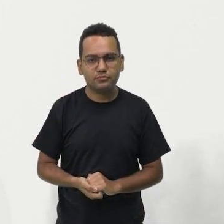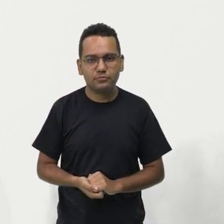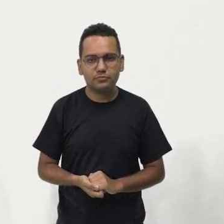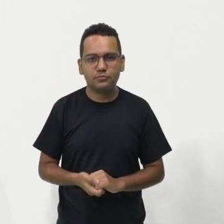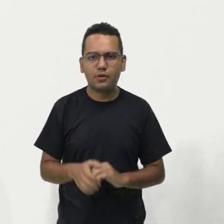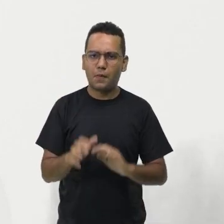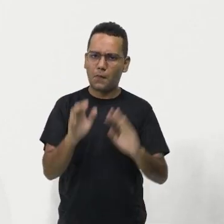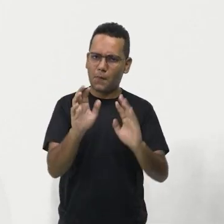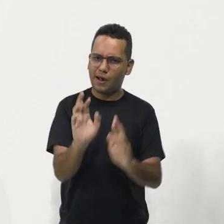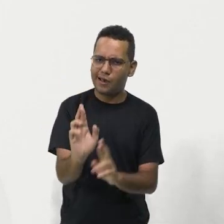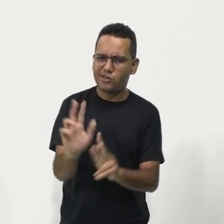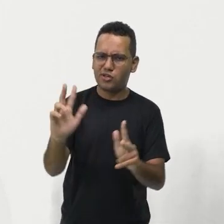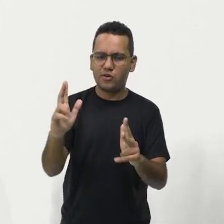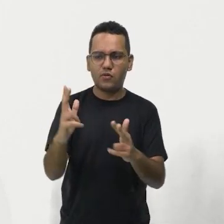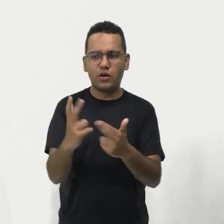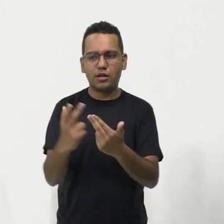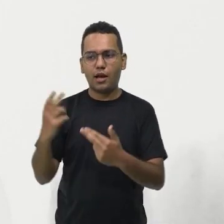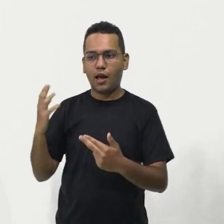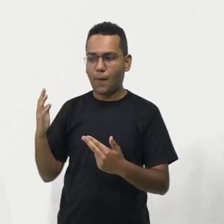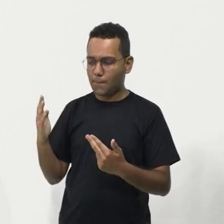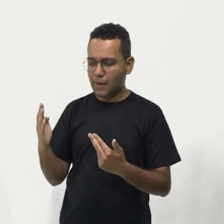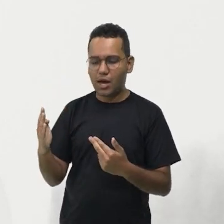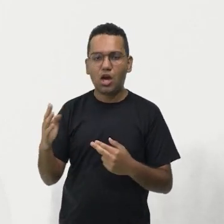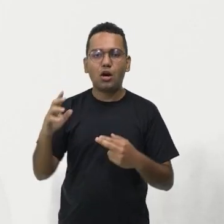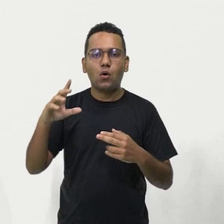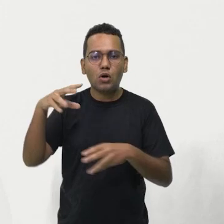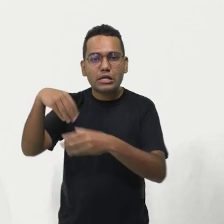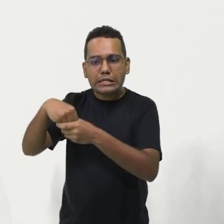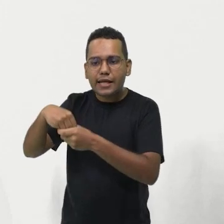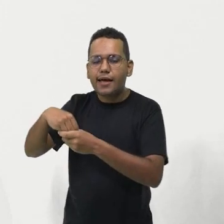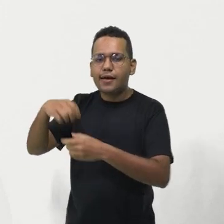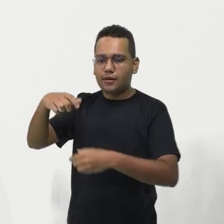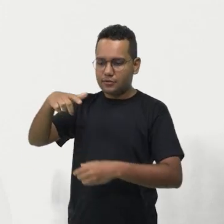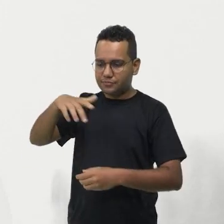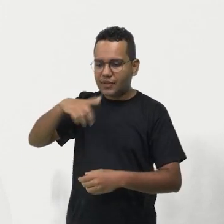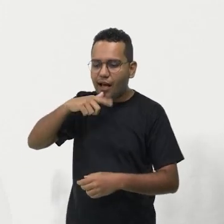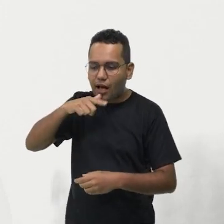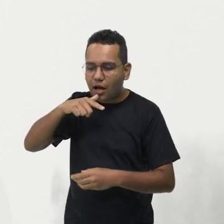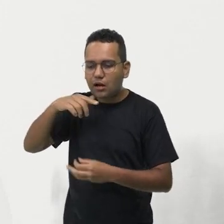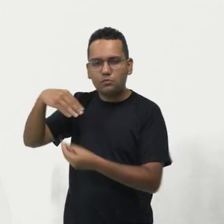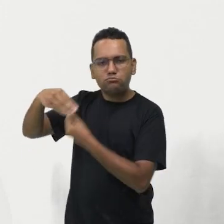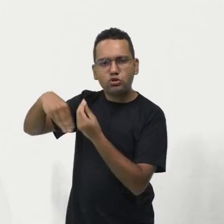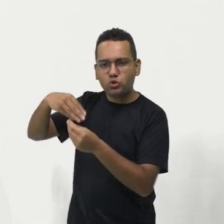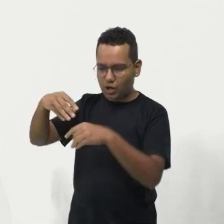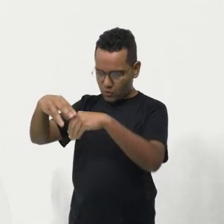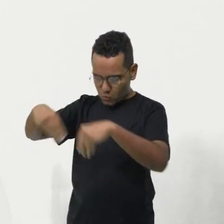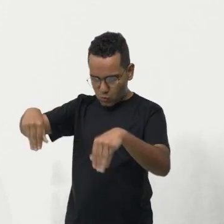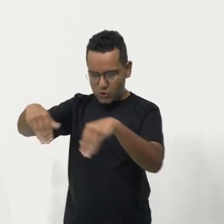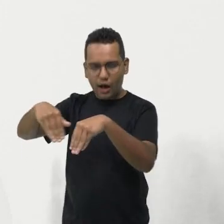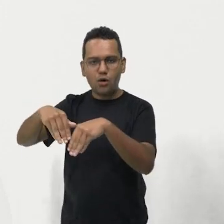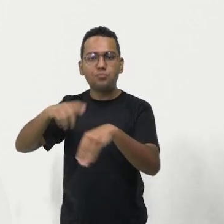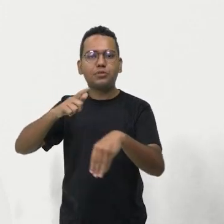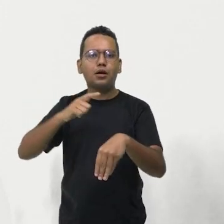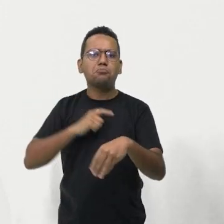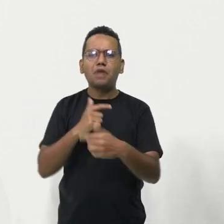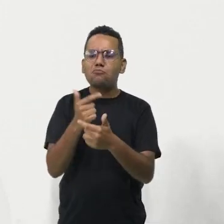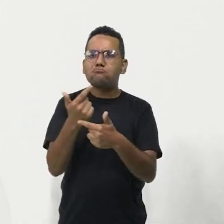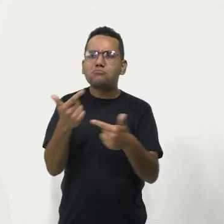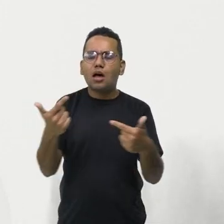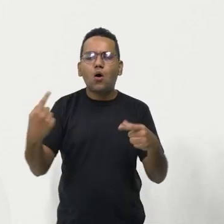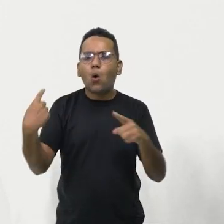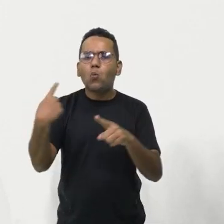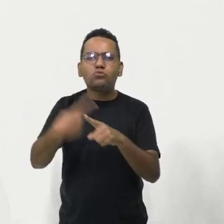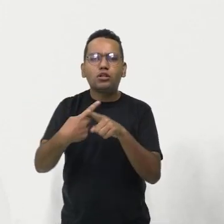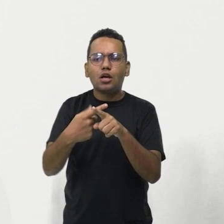Diferente do poraqué, os peixes que vivem em água salgada não conseguem gerar